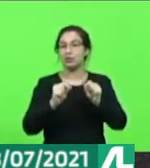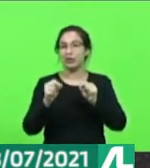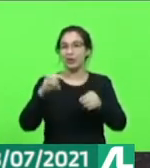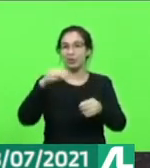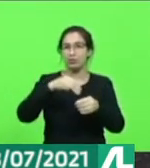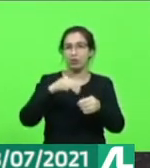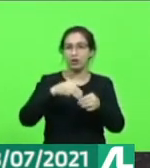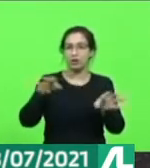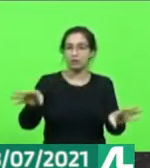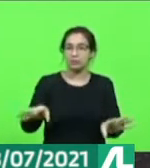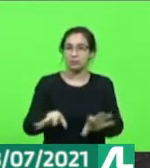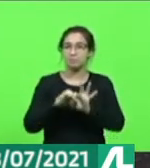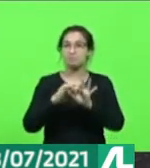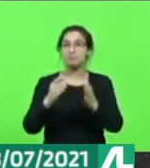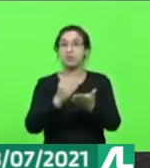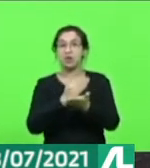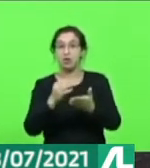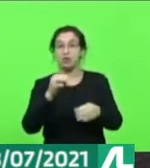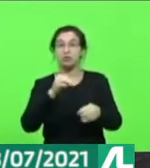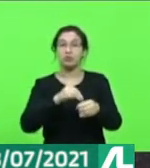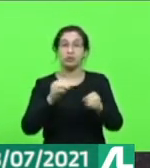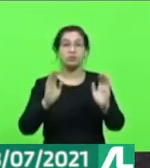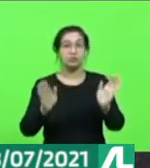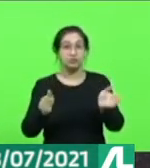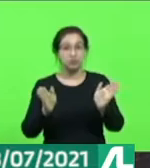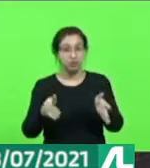tem alguns municípios, inclusive,